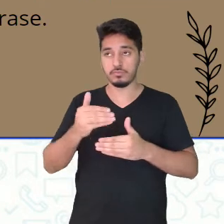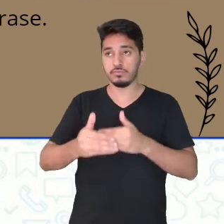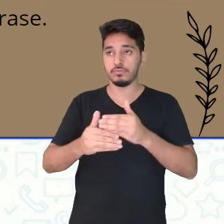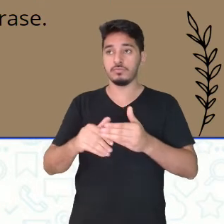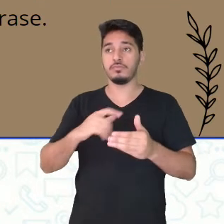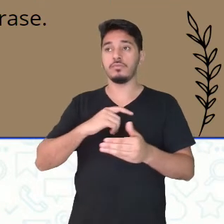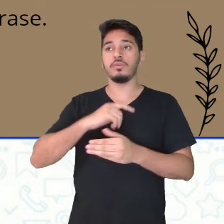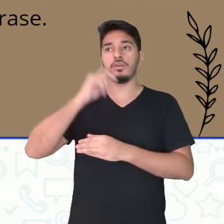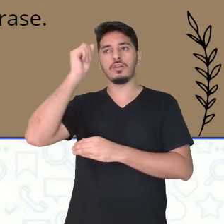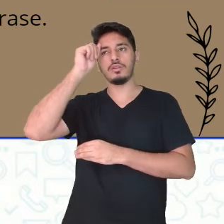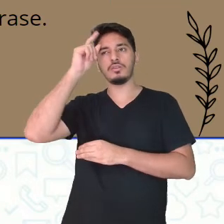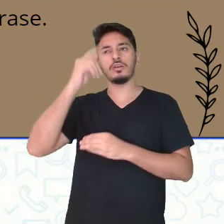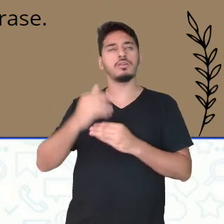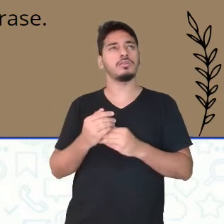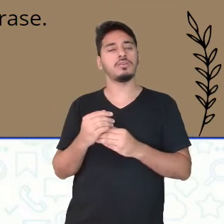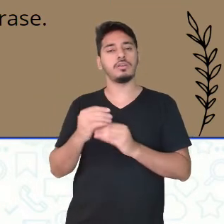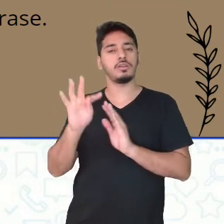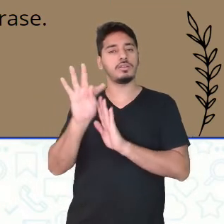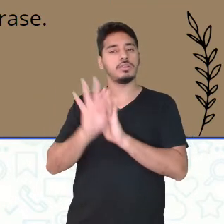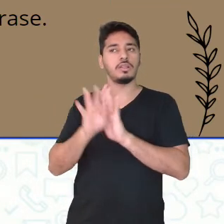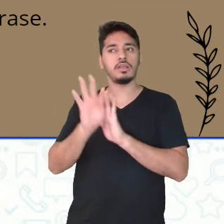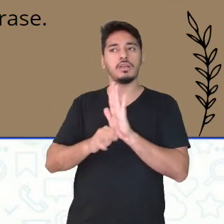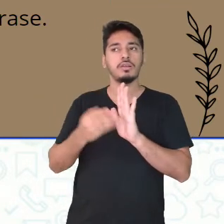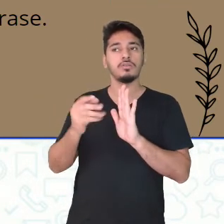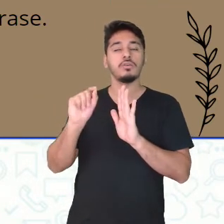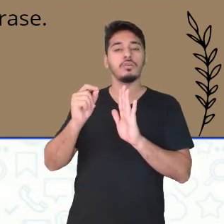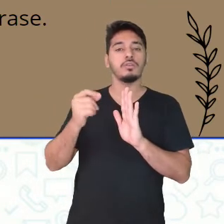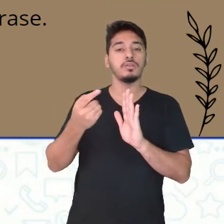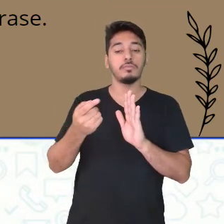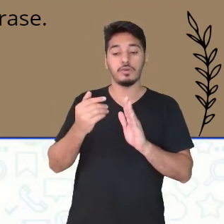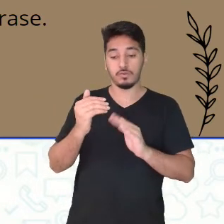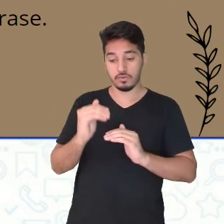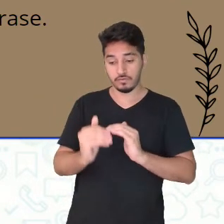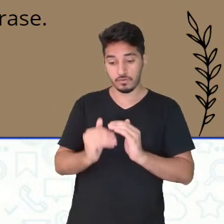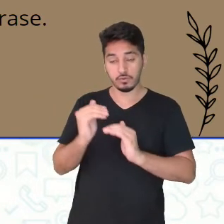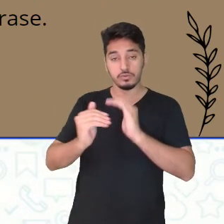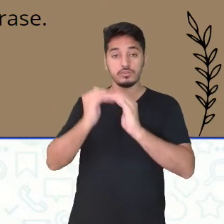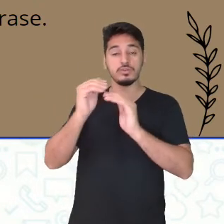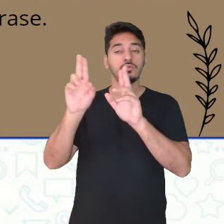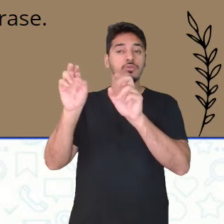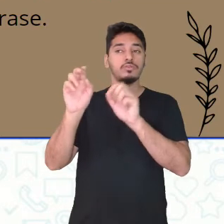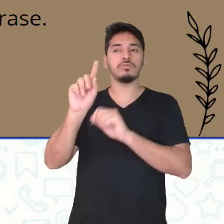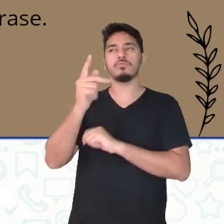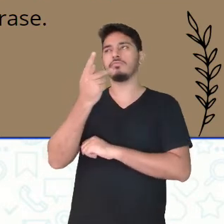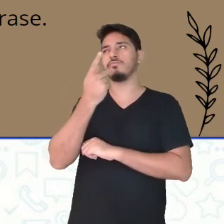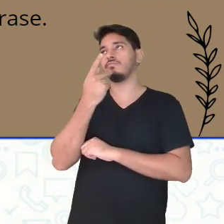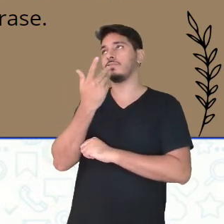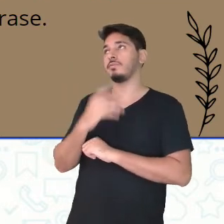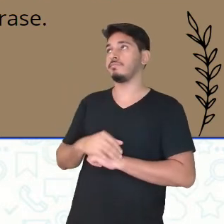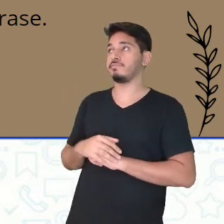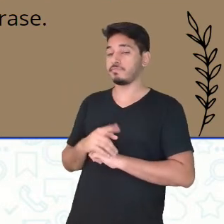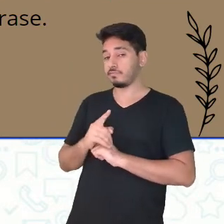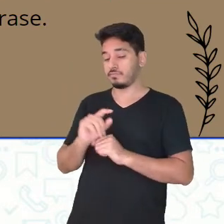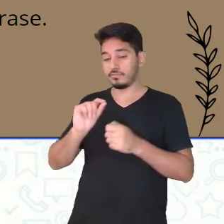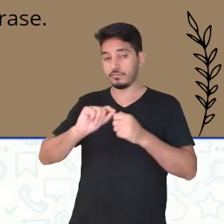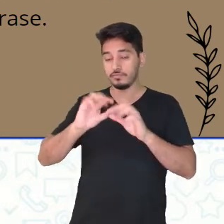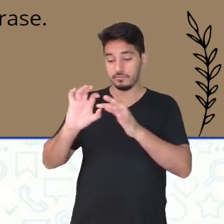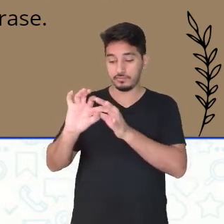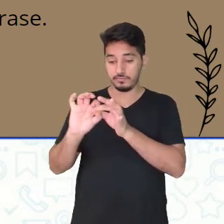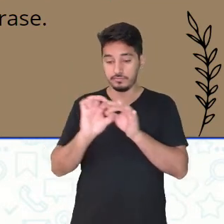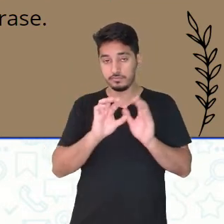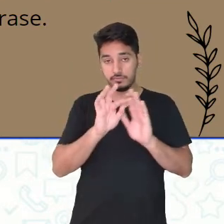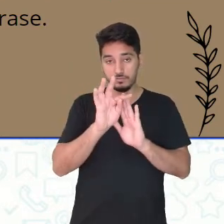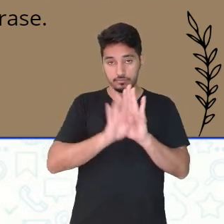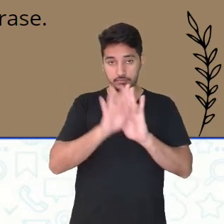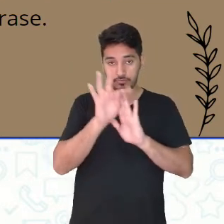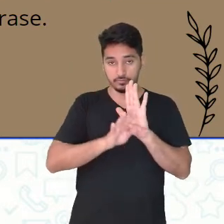progressão textual, um aparato para a evolução da temática também, né? Então, assim, quando a gente está fazendo a coesão sequencial, o texto